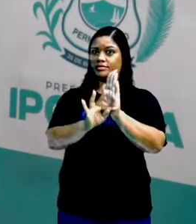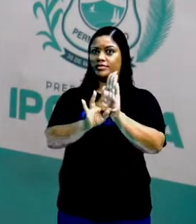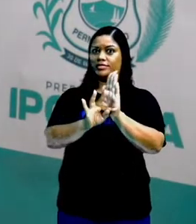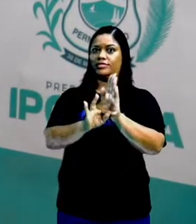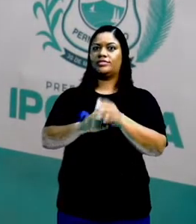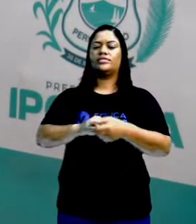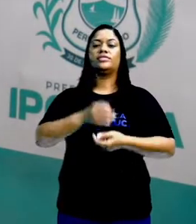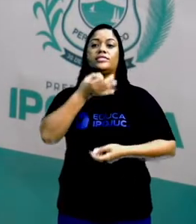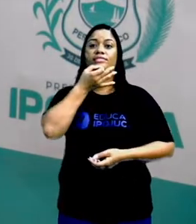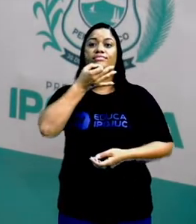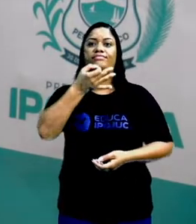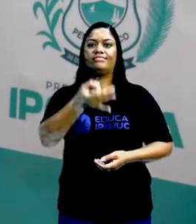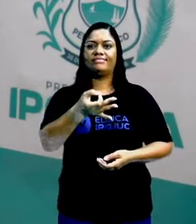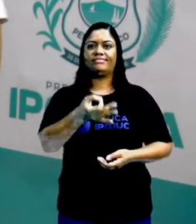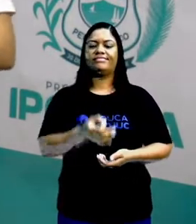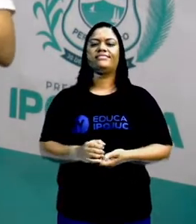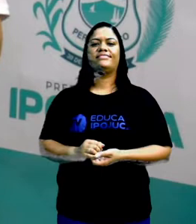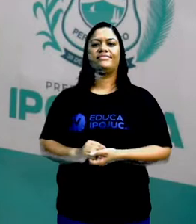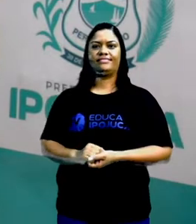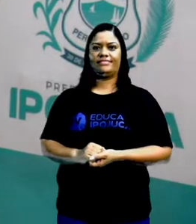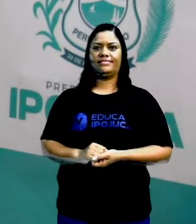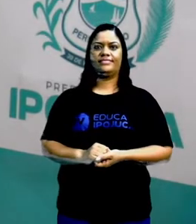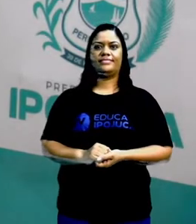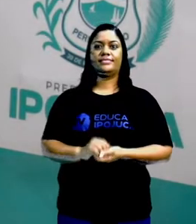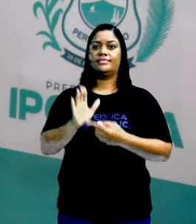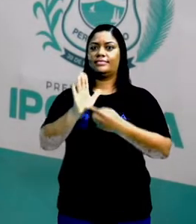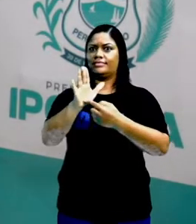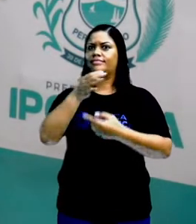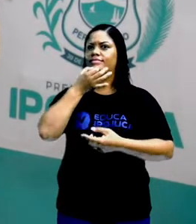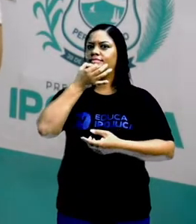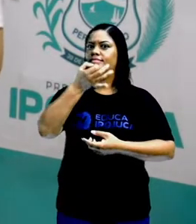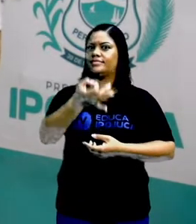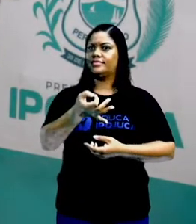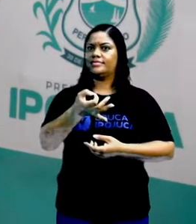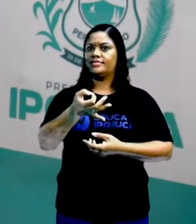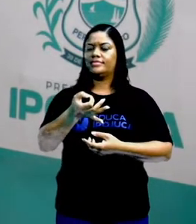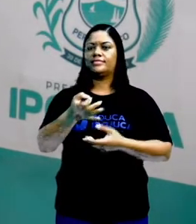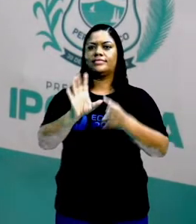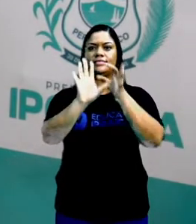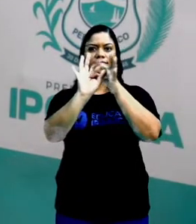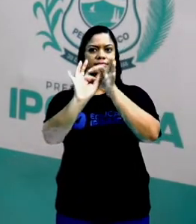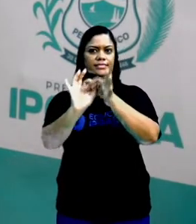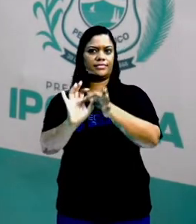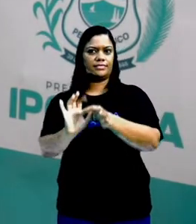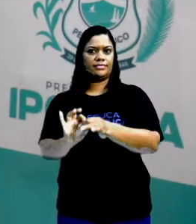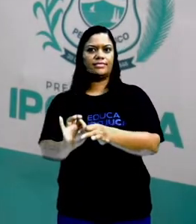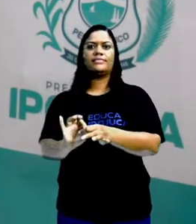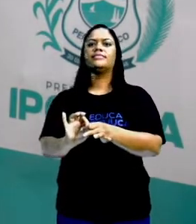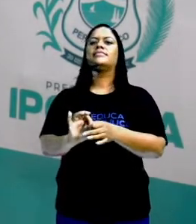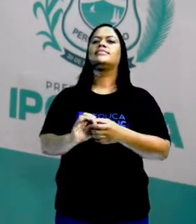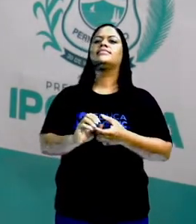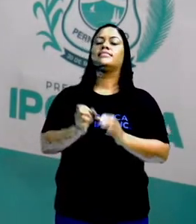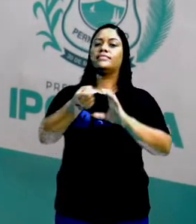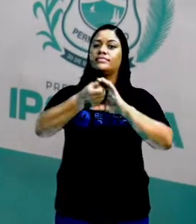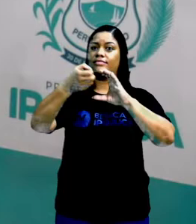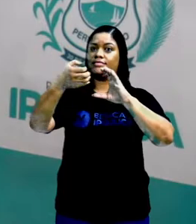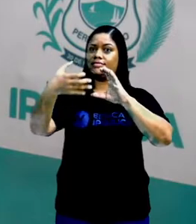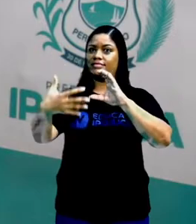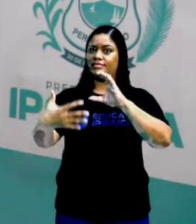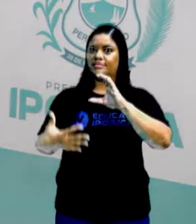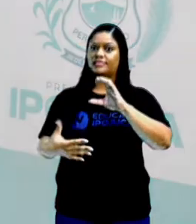é um texto opinativo, né? Ele traz uma opinião, seu contexto de produção, suas principais